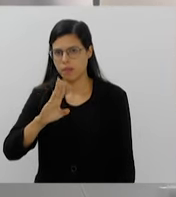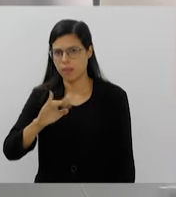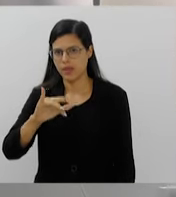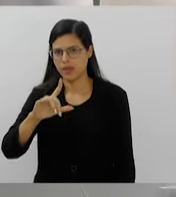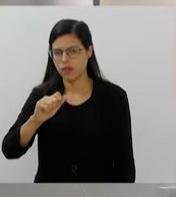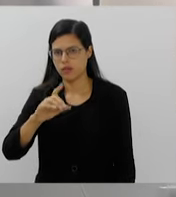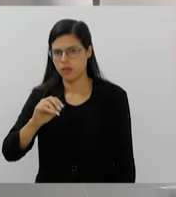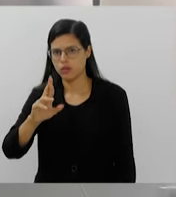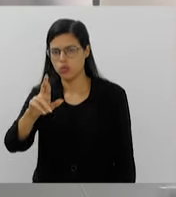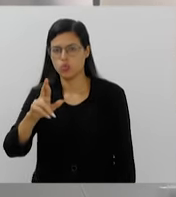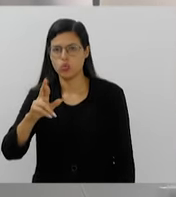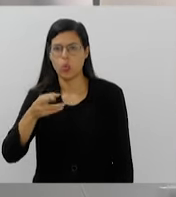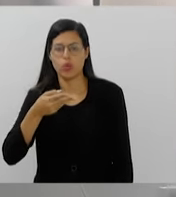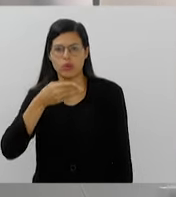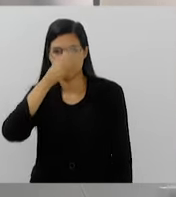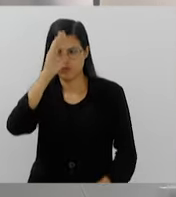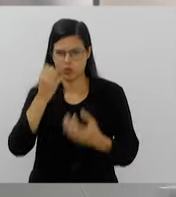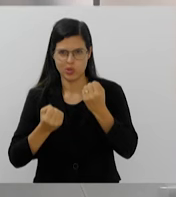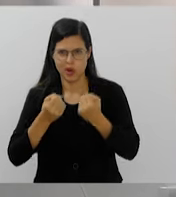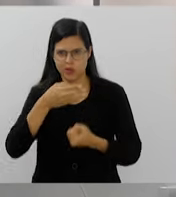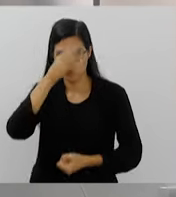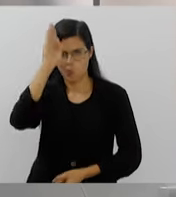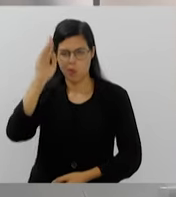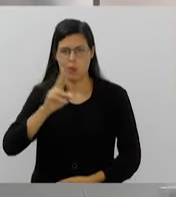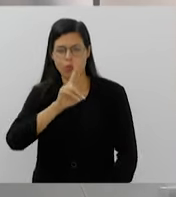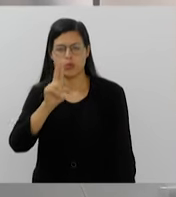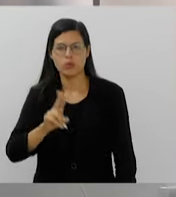ambulâncias tipo B, C e D, utilizadas na rede